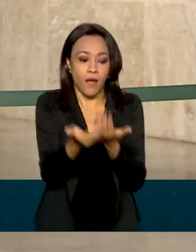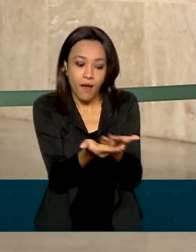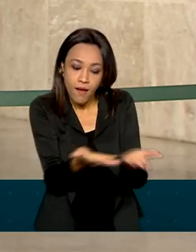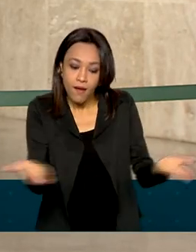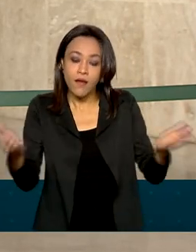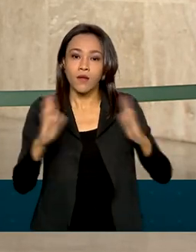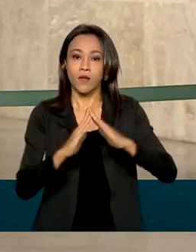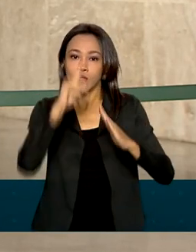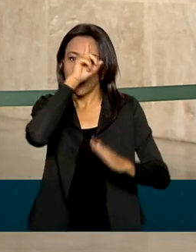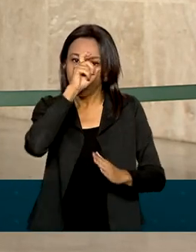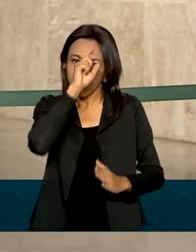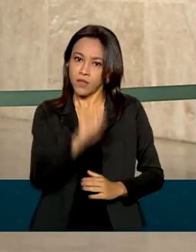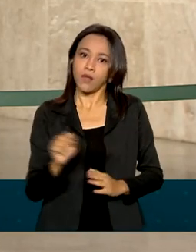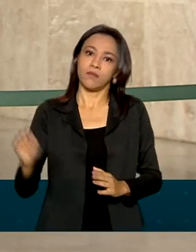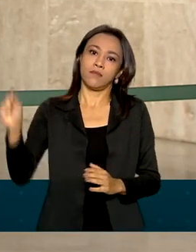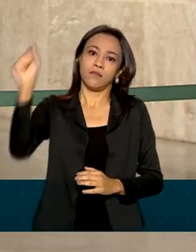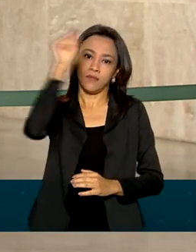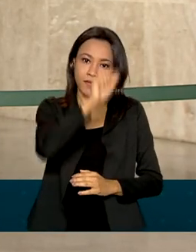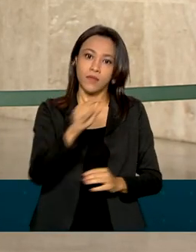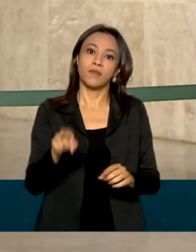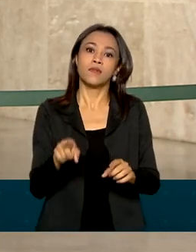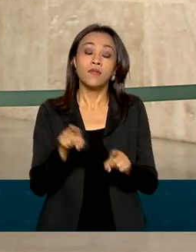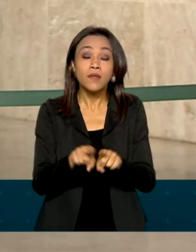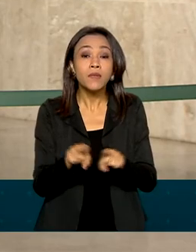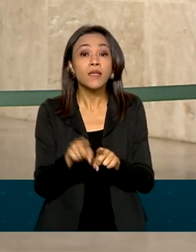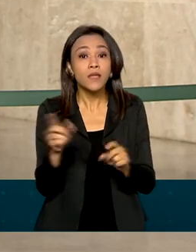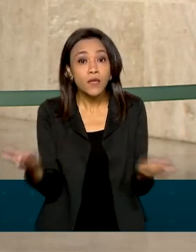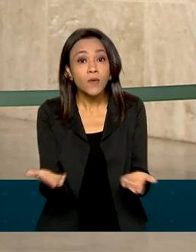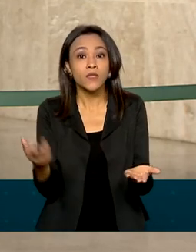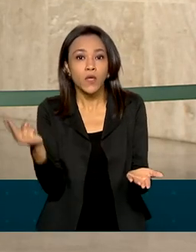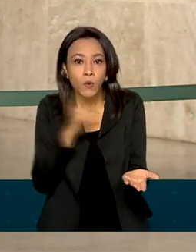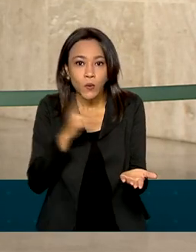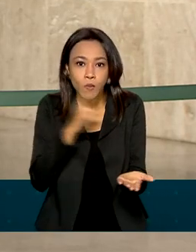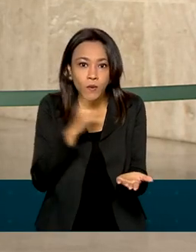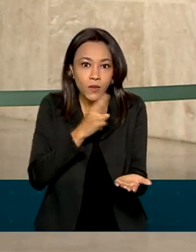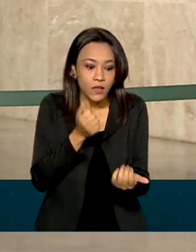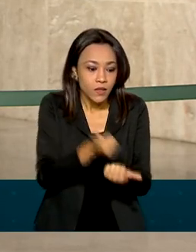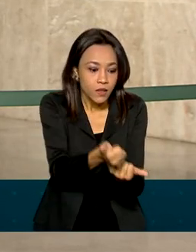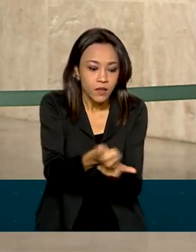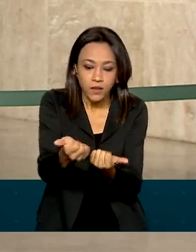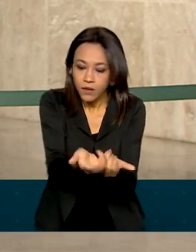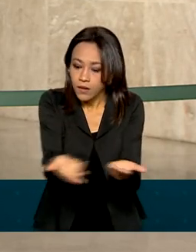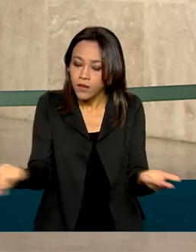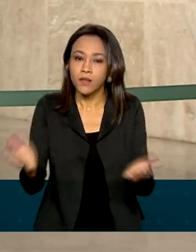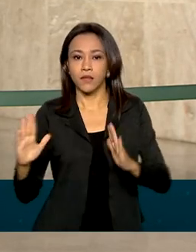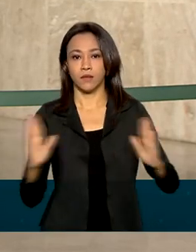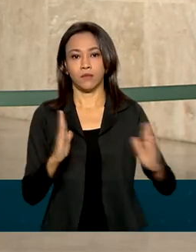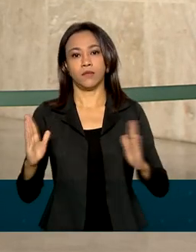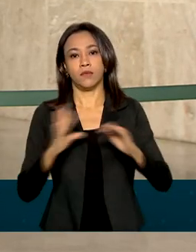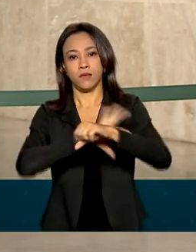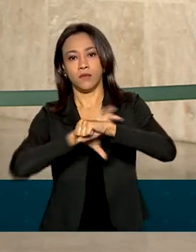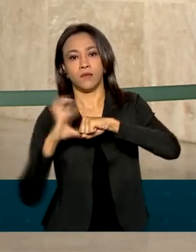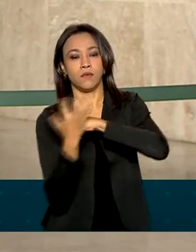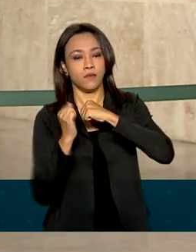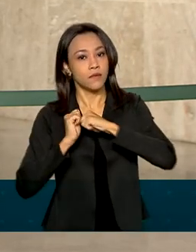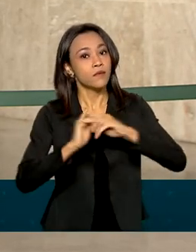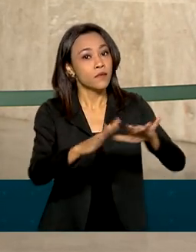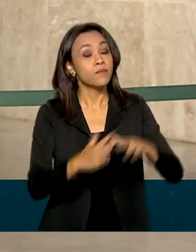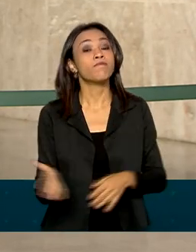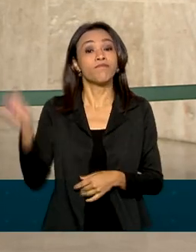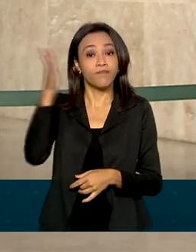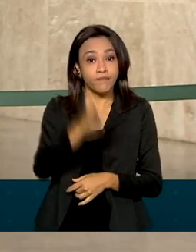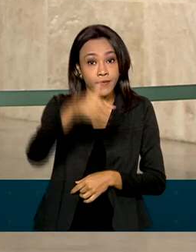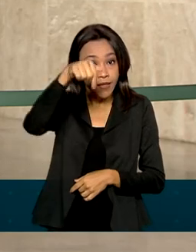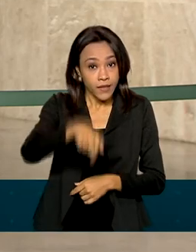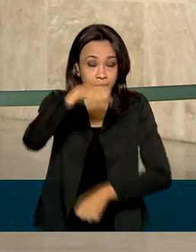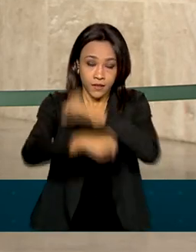além dos prontos-socorros que estão trabalhando atuando tanto durante essa pandemia de covinha de 19 e Olha somente